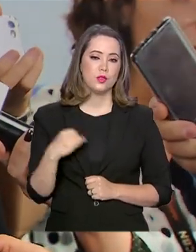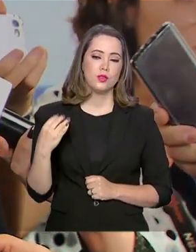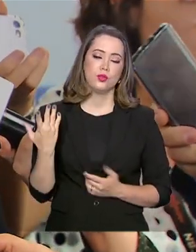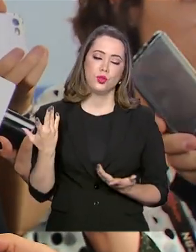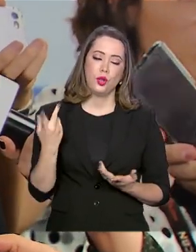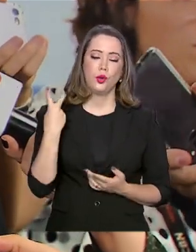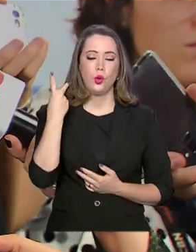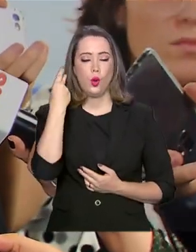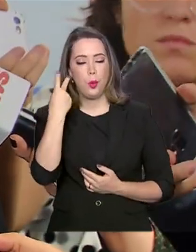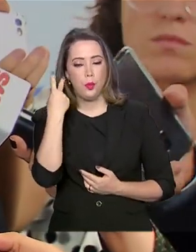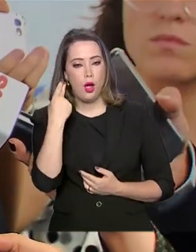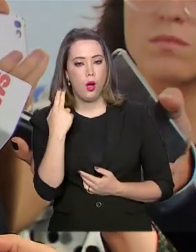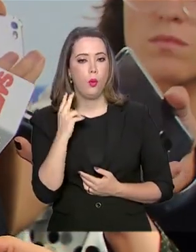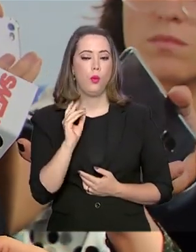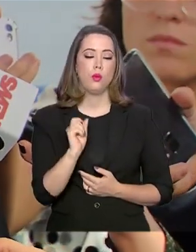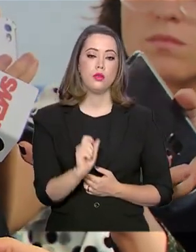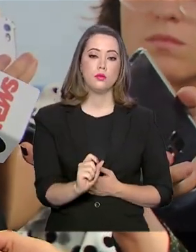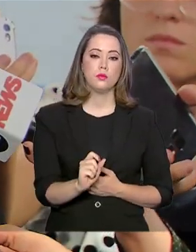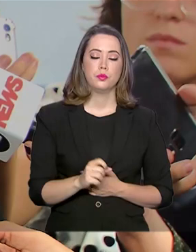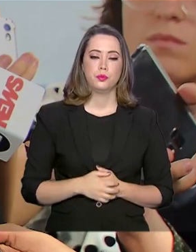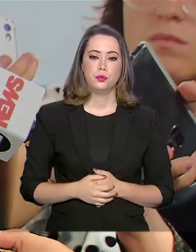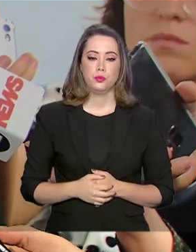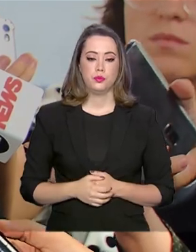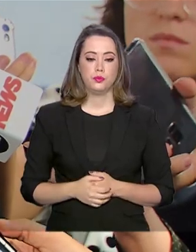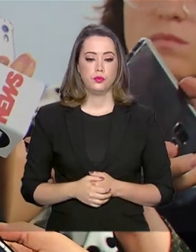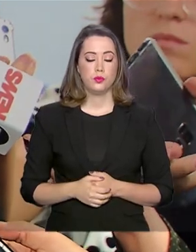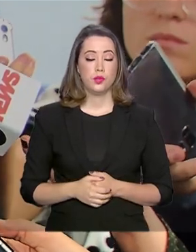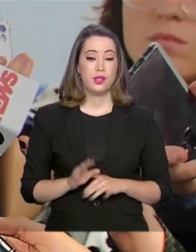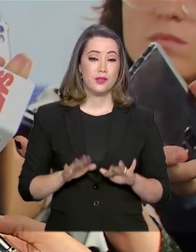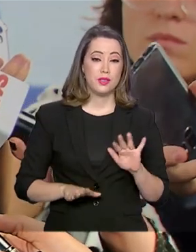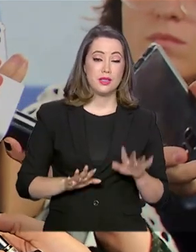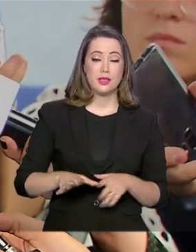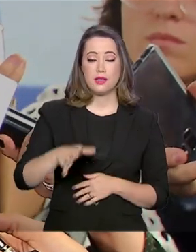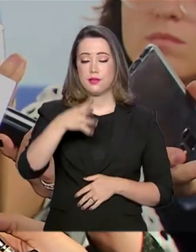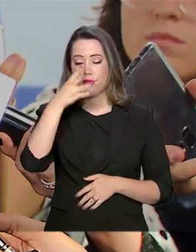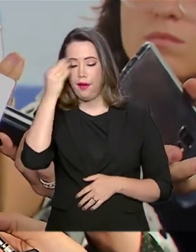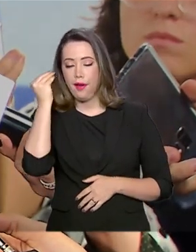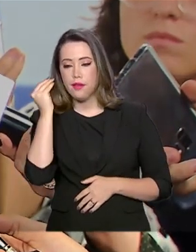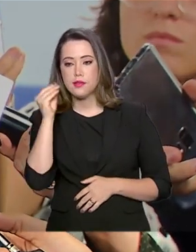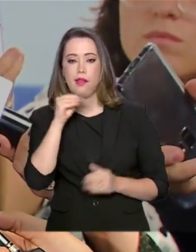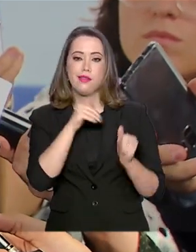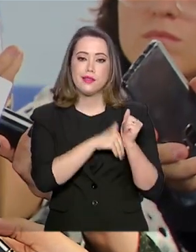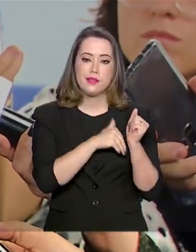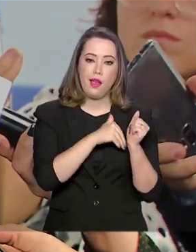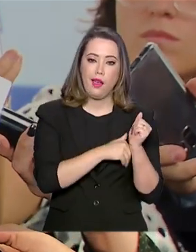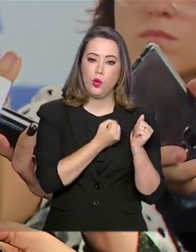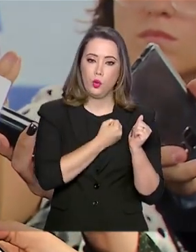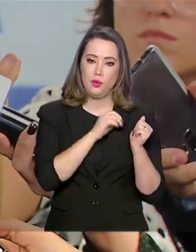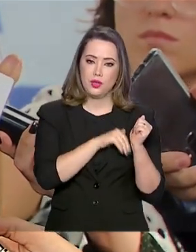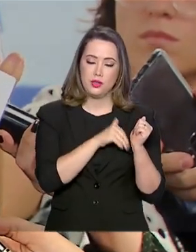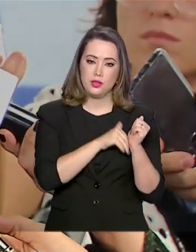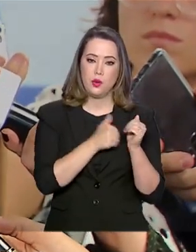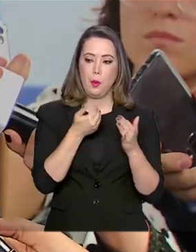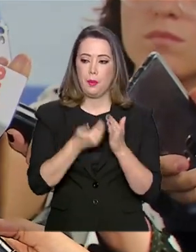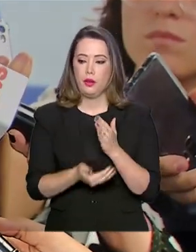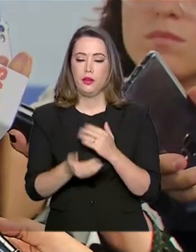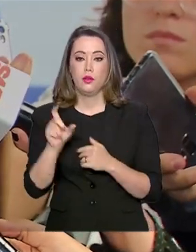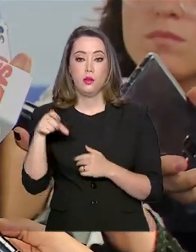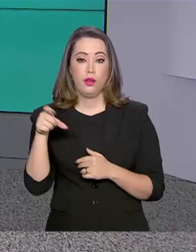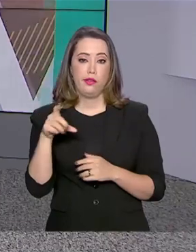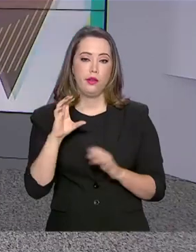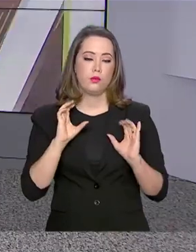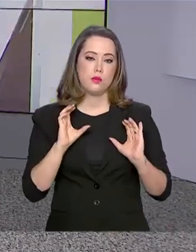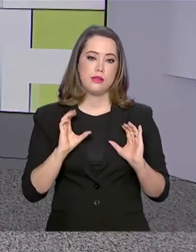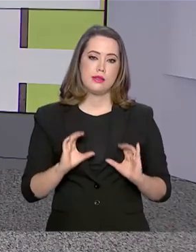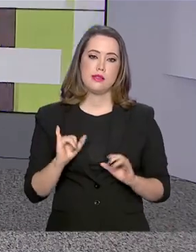comum que haja o esquecimento da senha e ou a perda ou esquecimento do cartão cidadão.